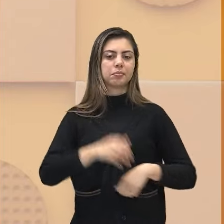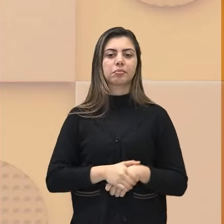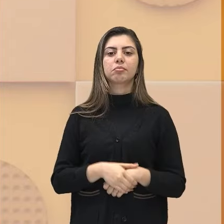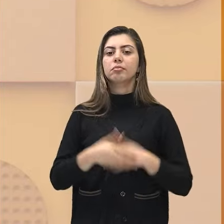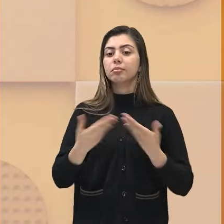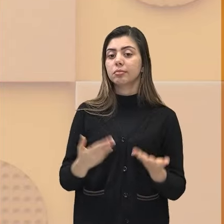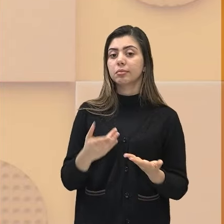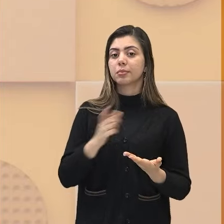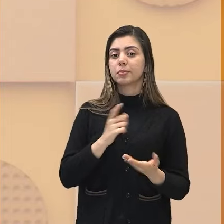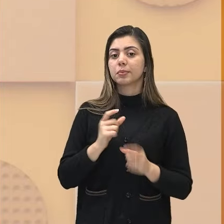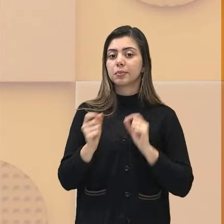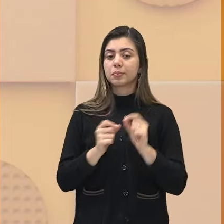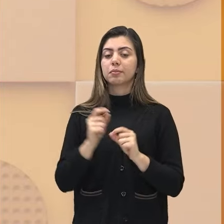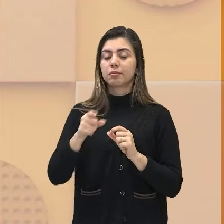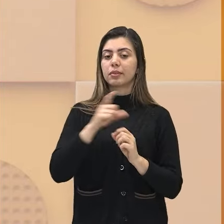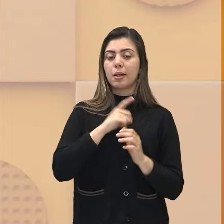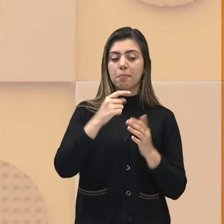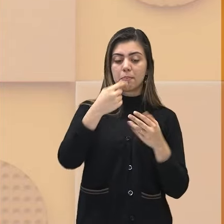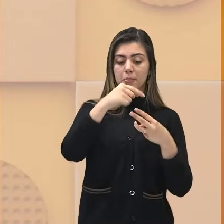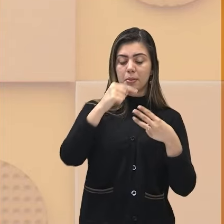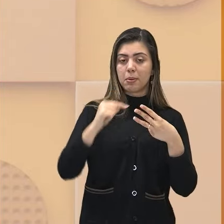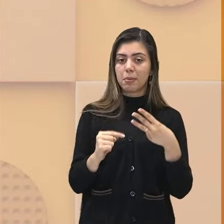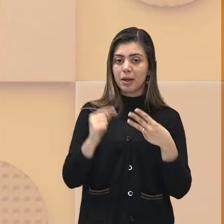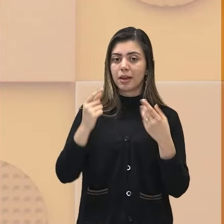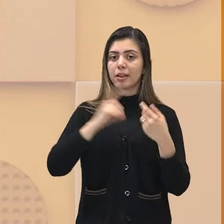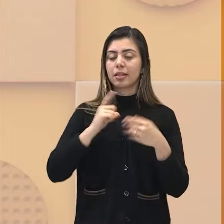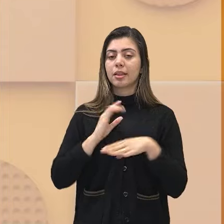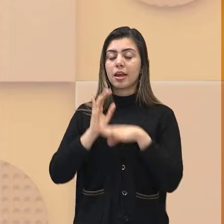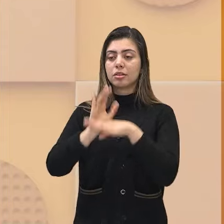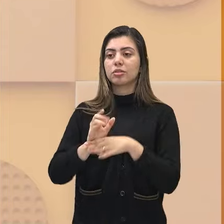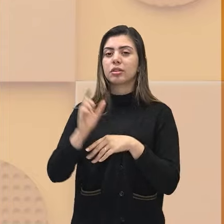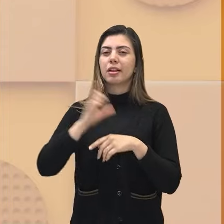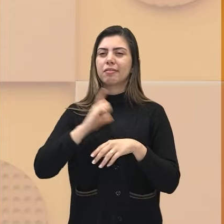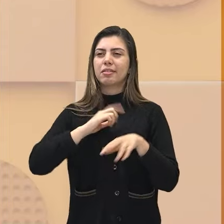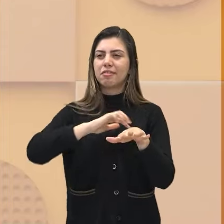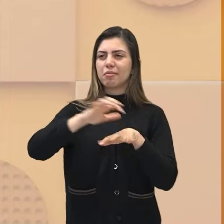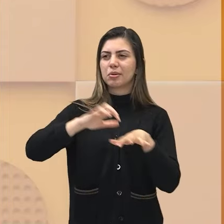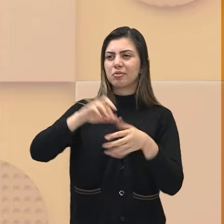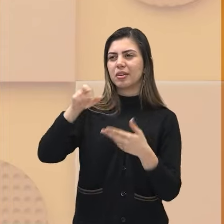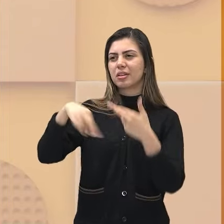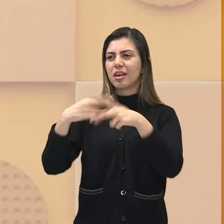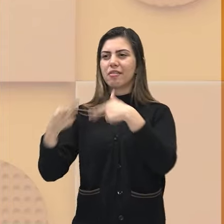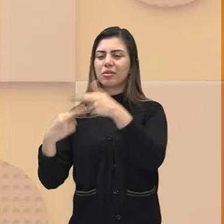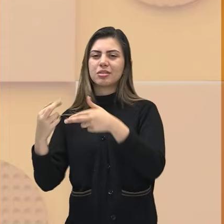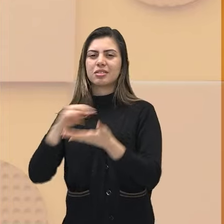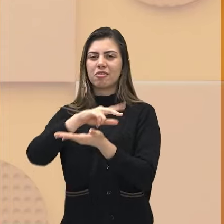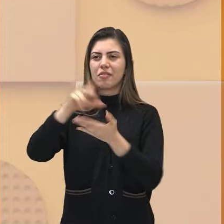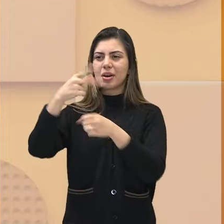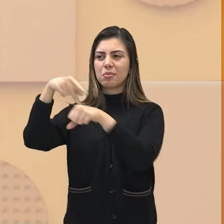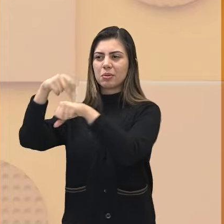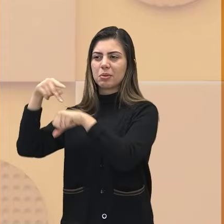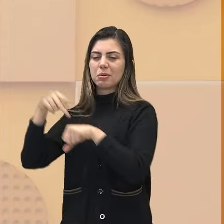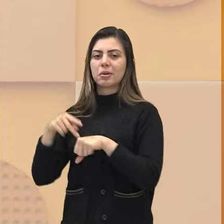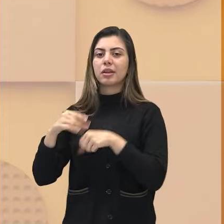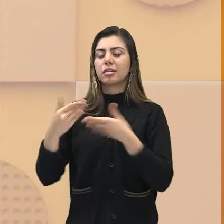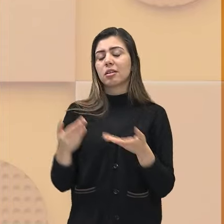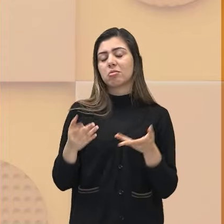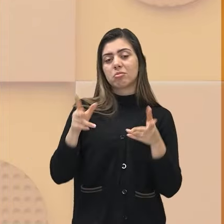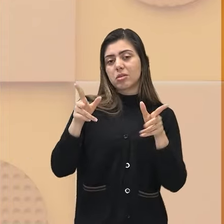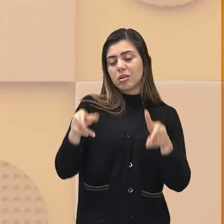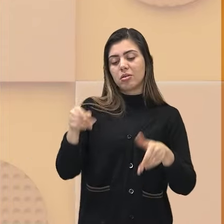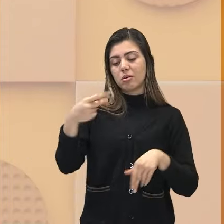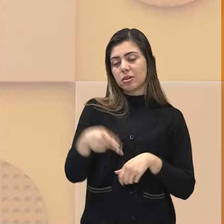onde esses mesmos princípios que nortearam tantos movimentos ao redor do mundo também estivessem presentes no Brasil no processo